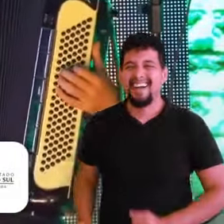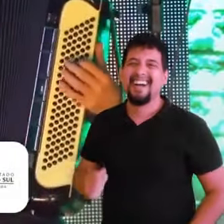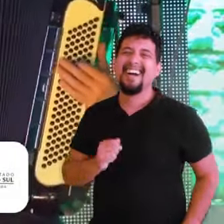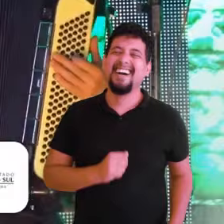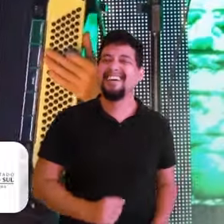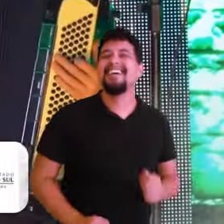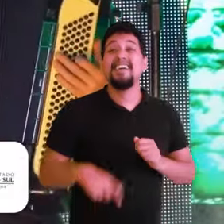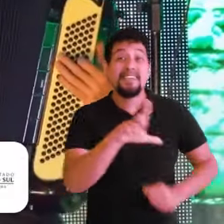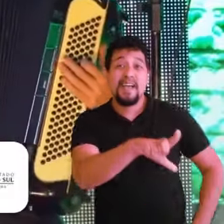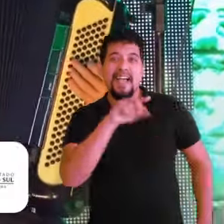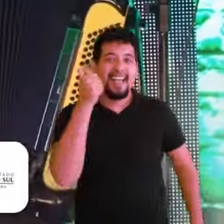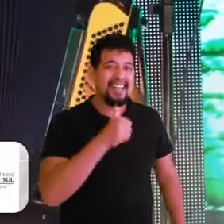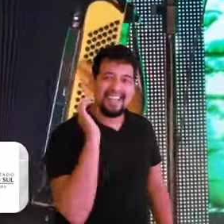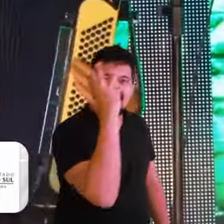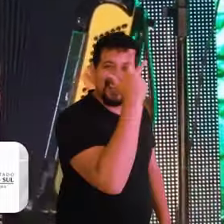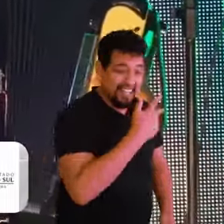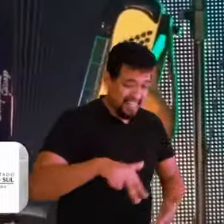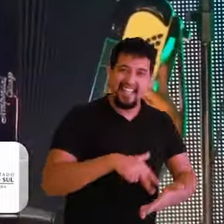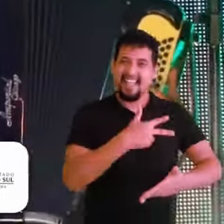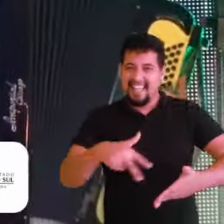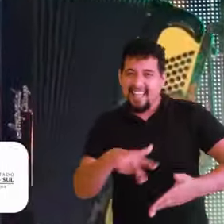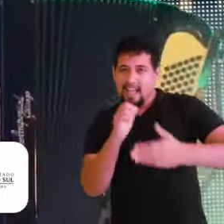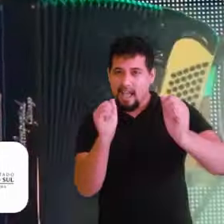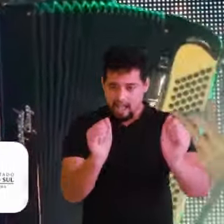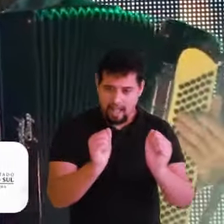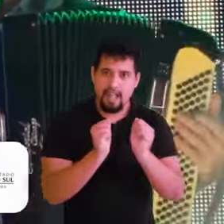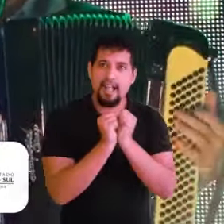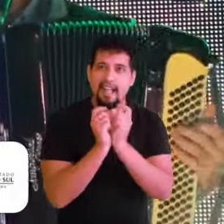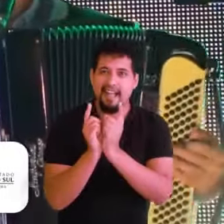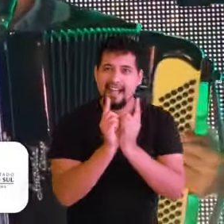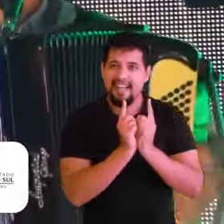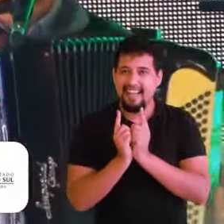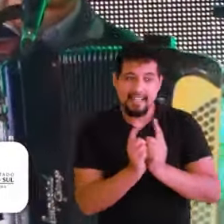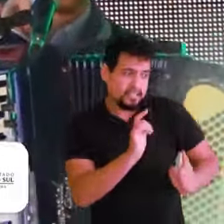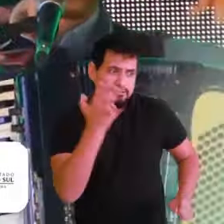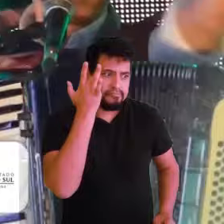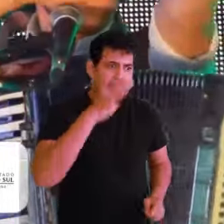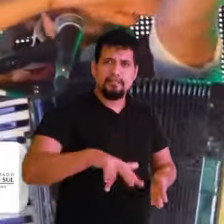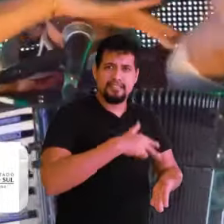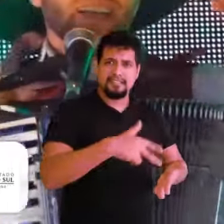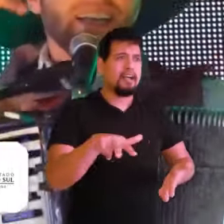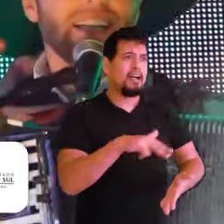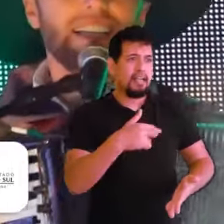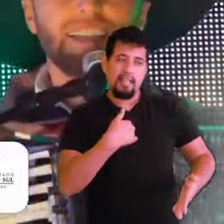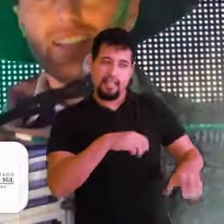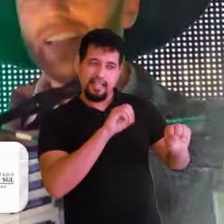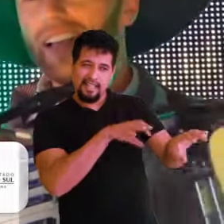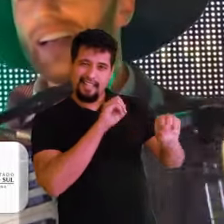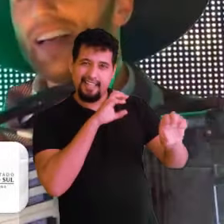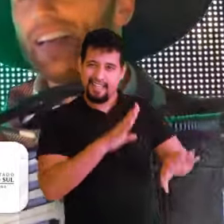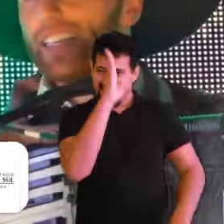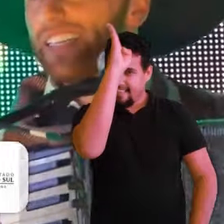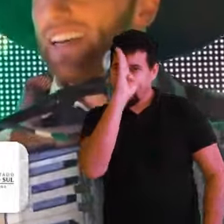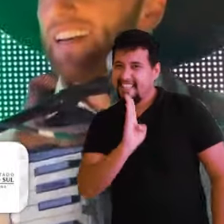bailar decolatada. E se não souber dançar, ensino e não cobro nada. depois